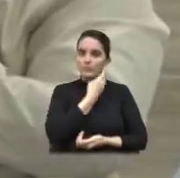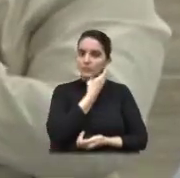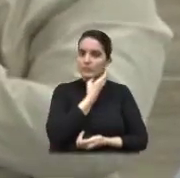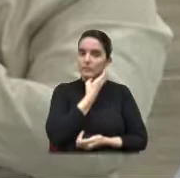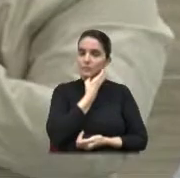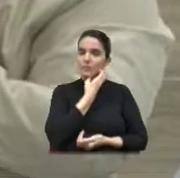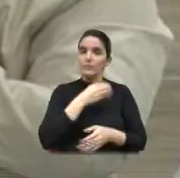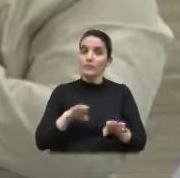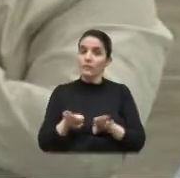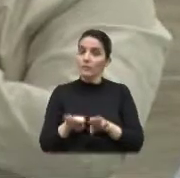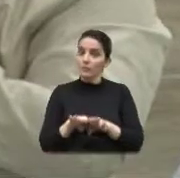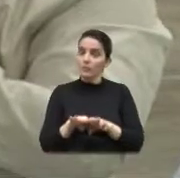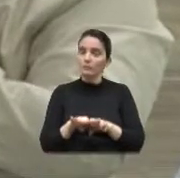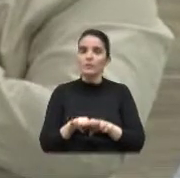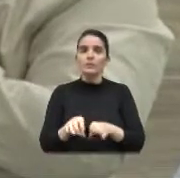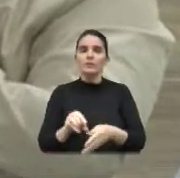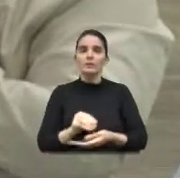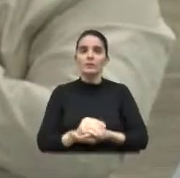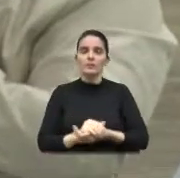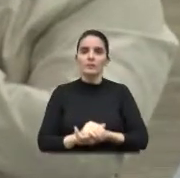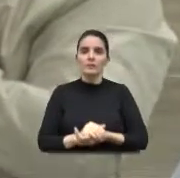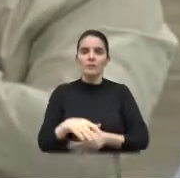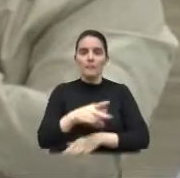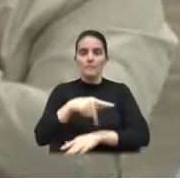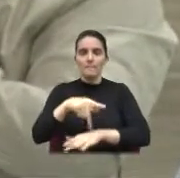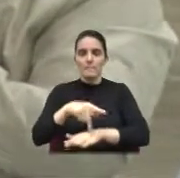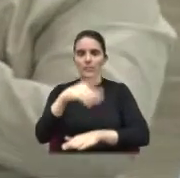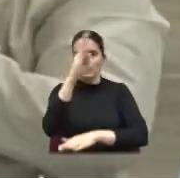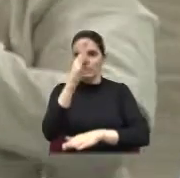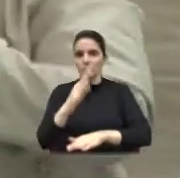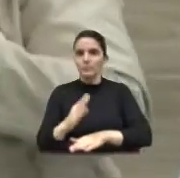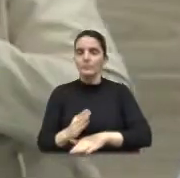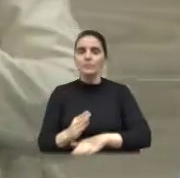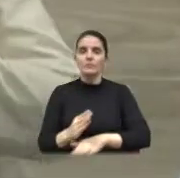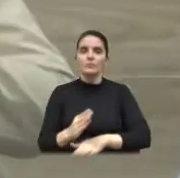além, infelizmente, o nosso país, a gente conversa muito